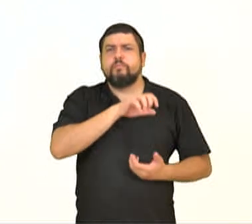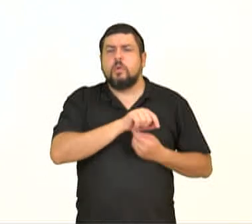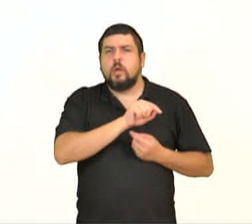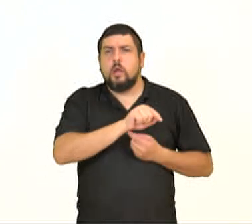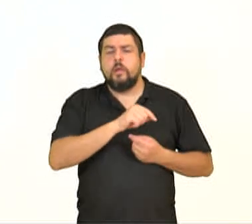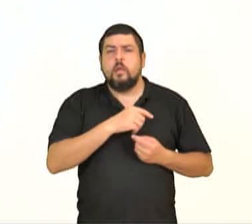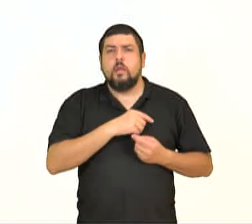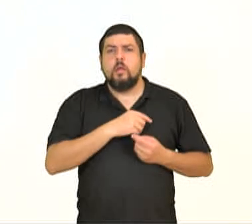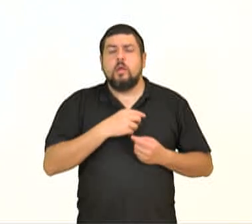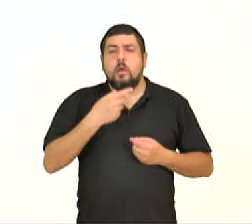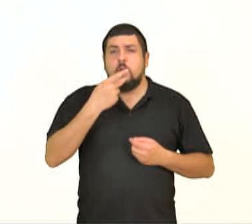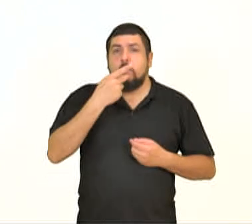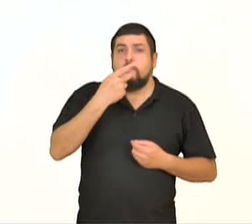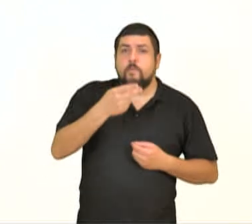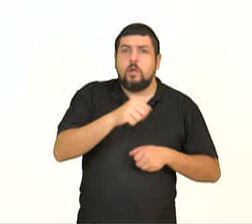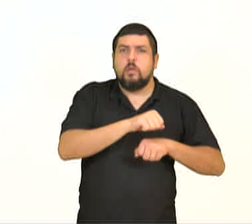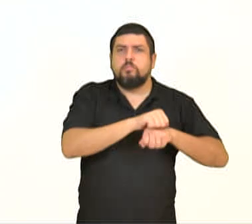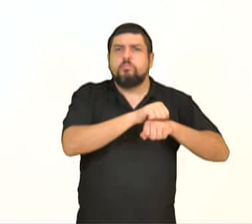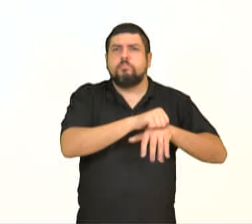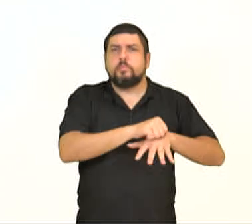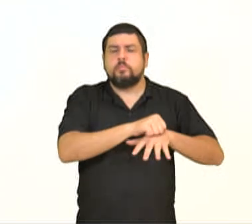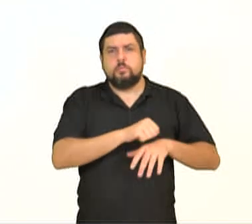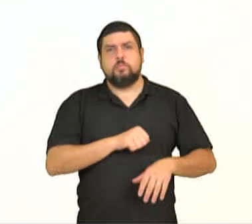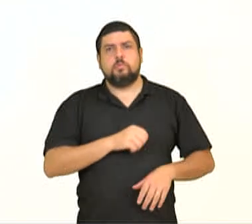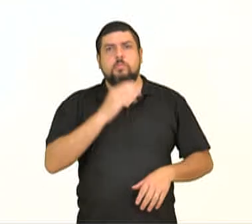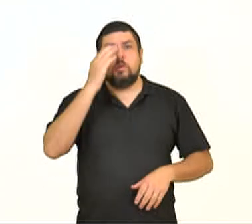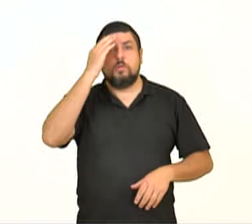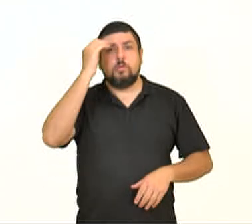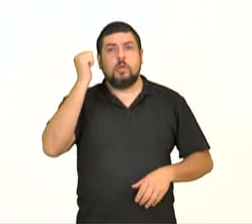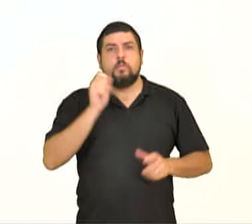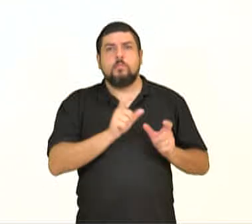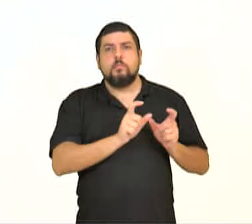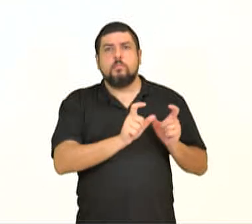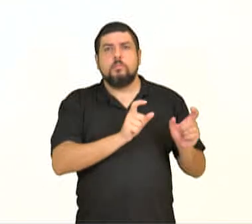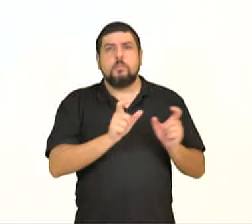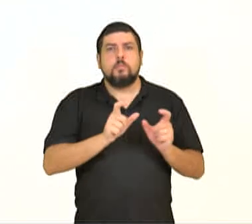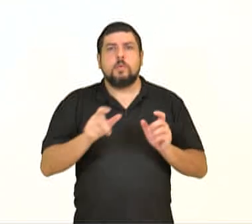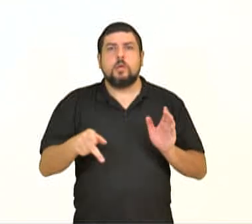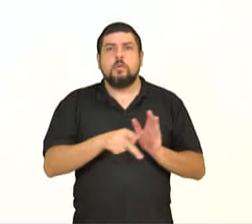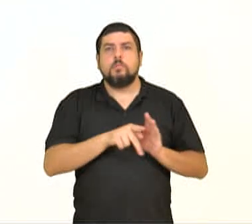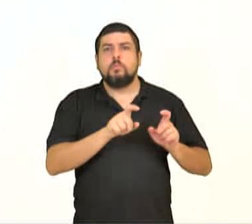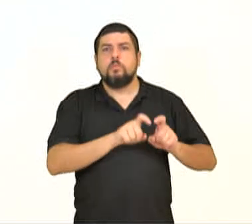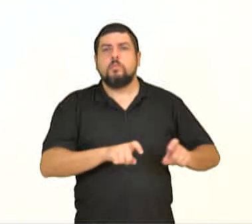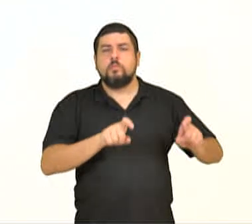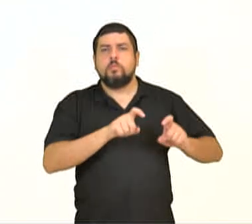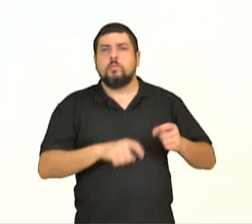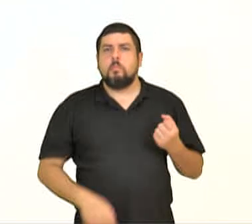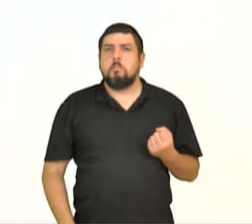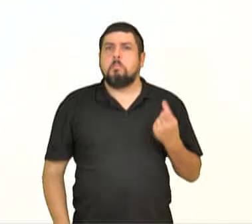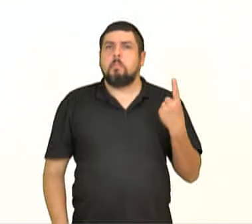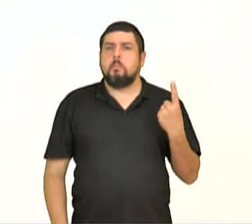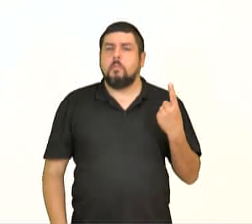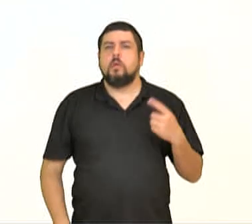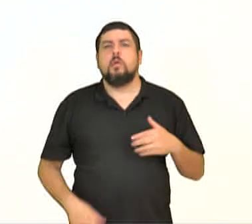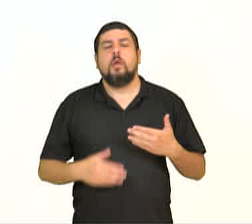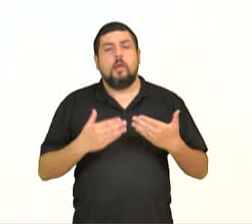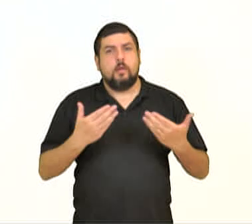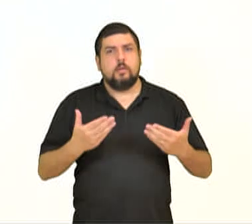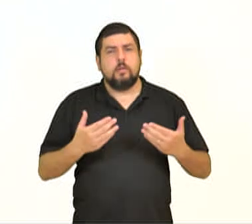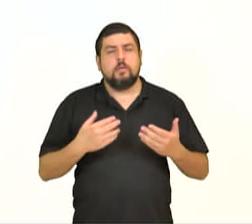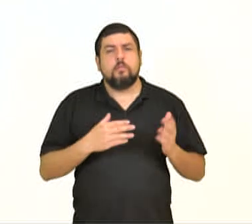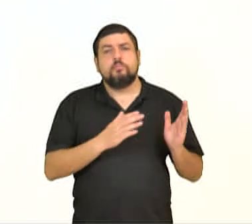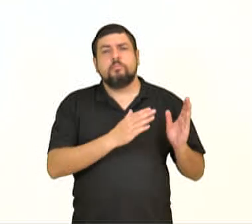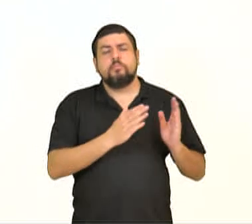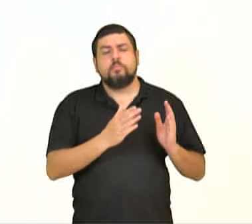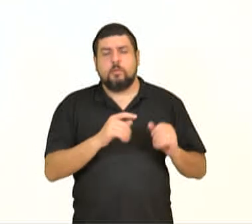venha com um vocabulário mas voltado para a tecnologia e tudo mais, né? Então houve sim essa ruptura de